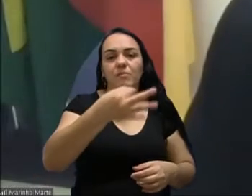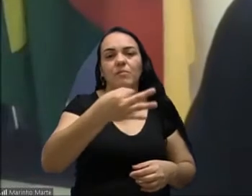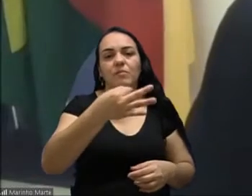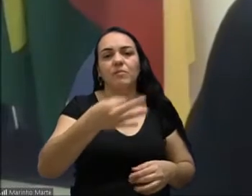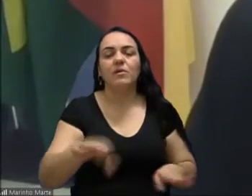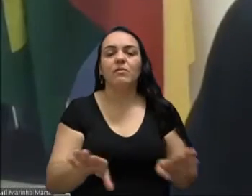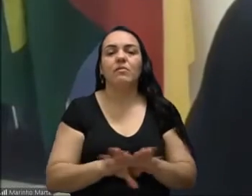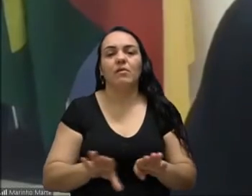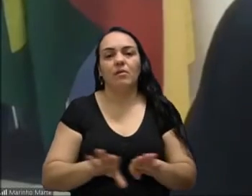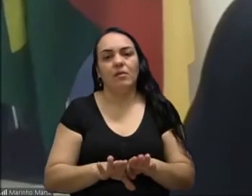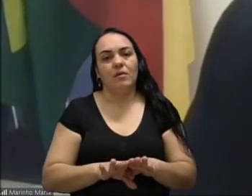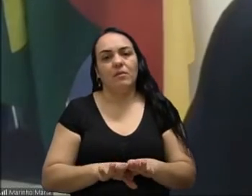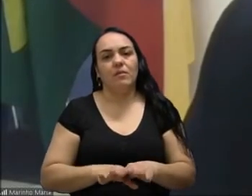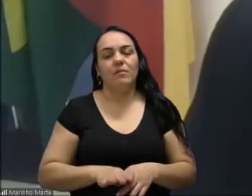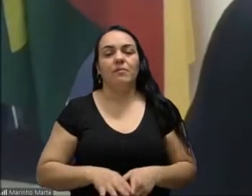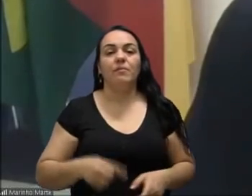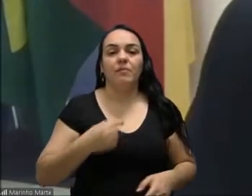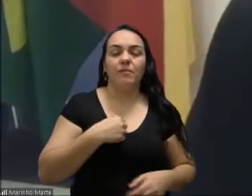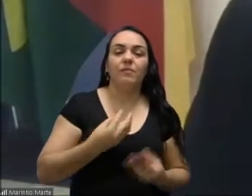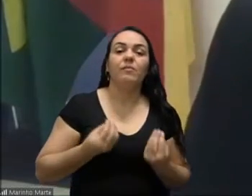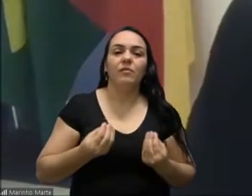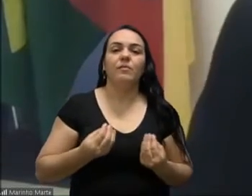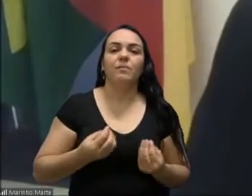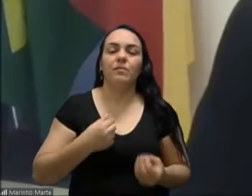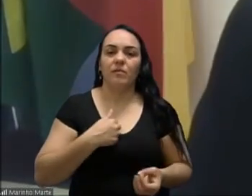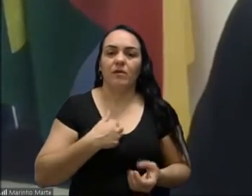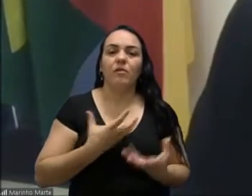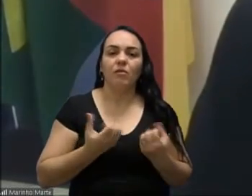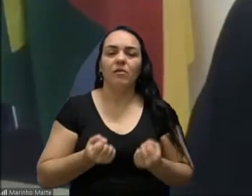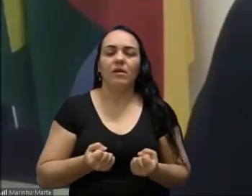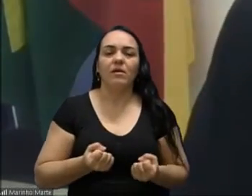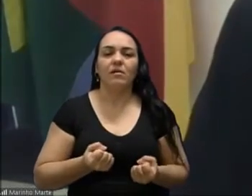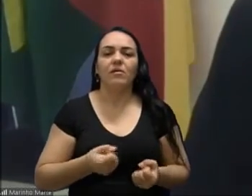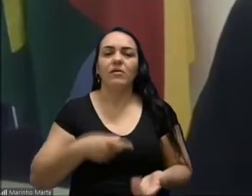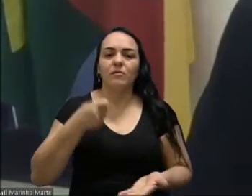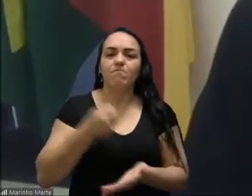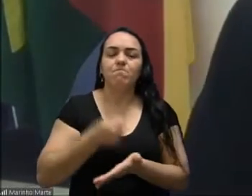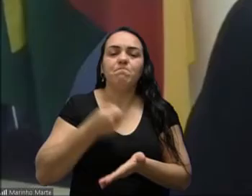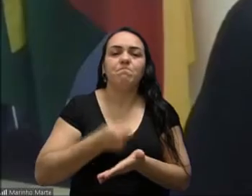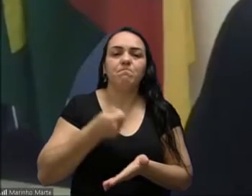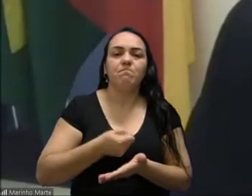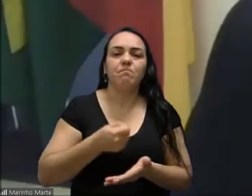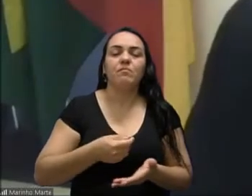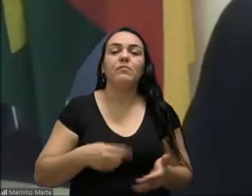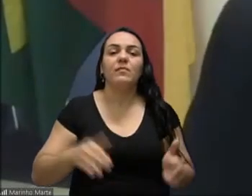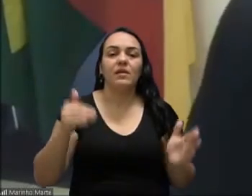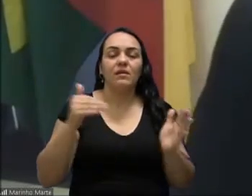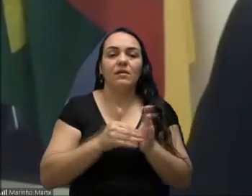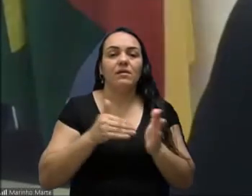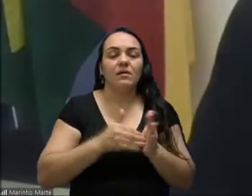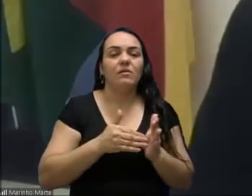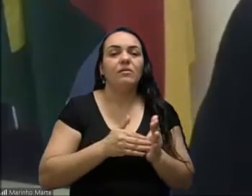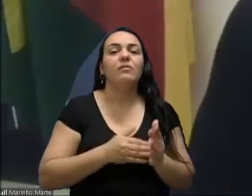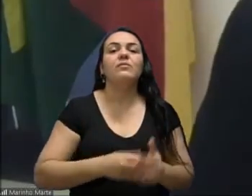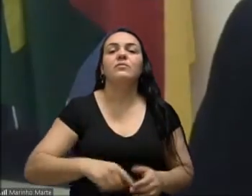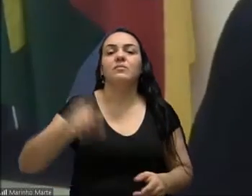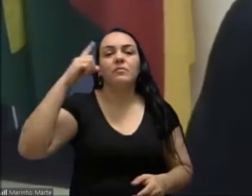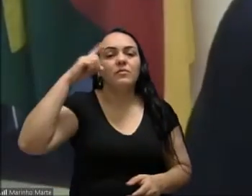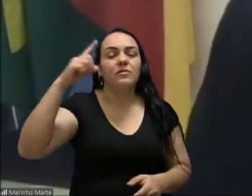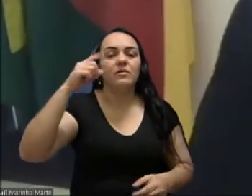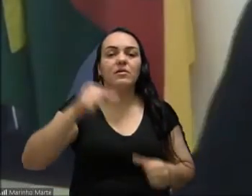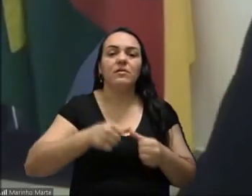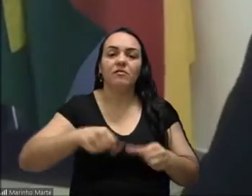então o que eu vou defender até o último dia que eu ficar nesta casa é a